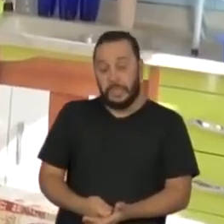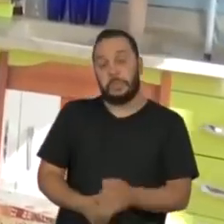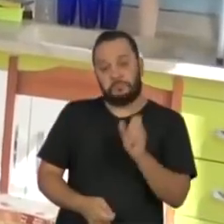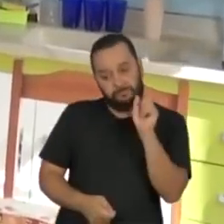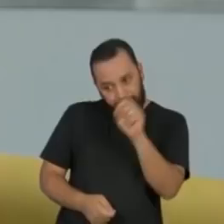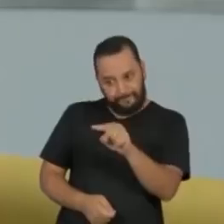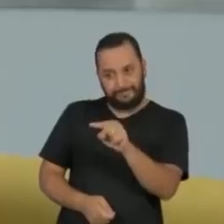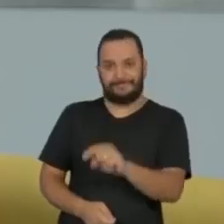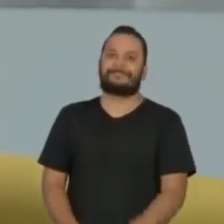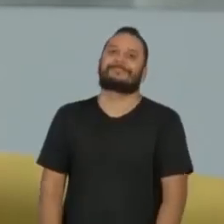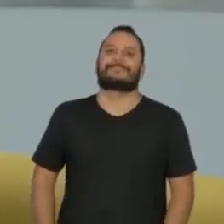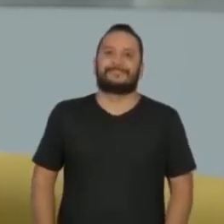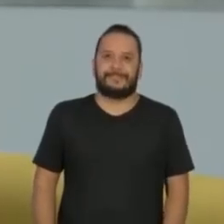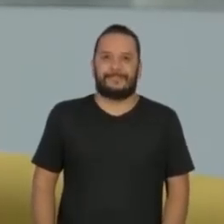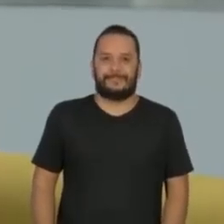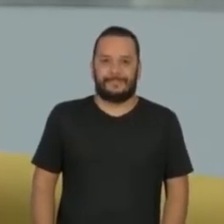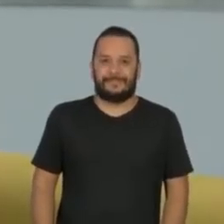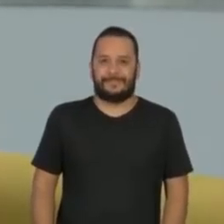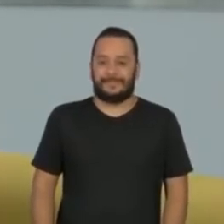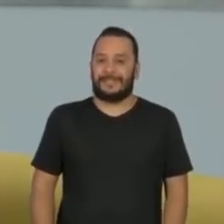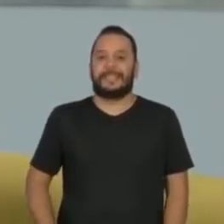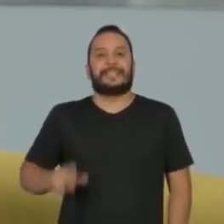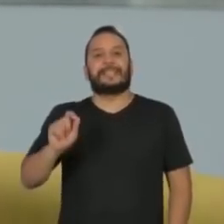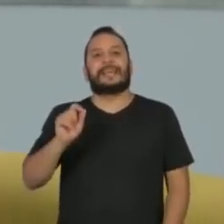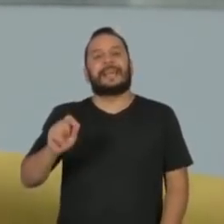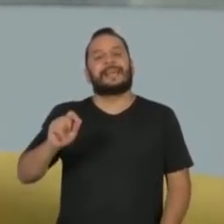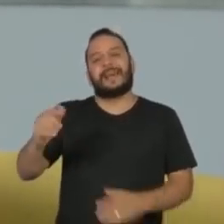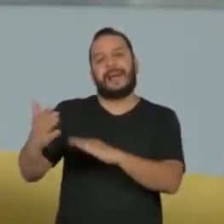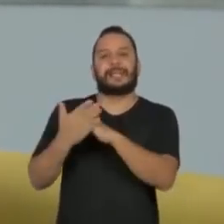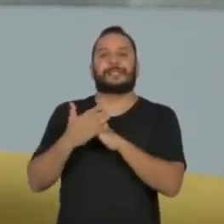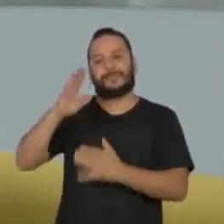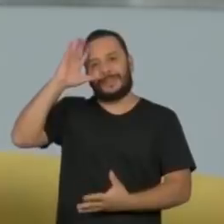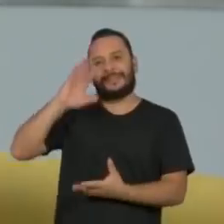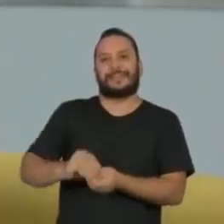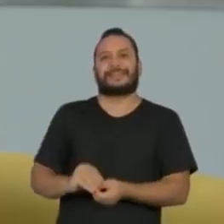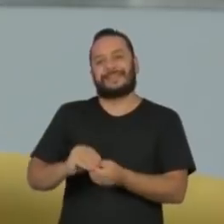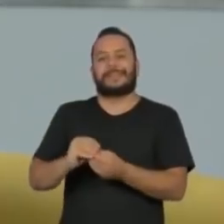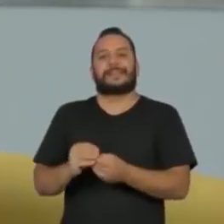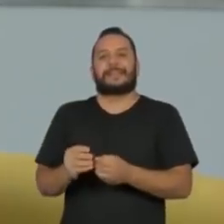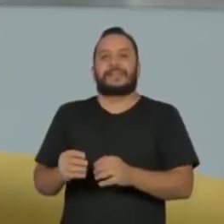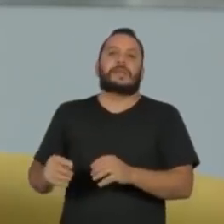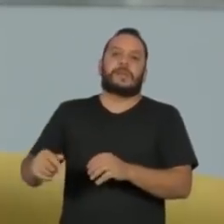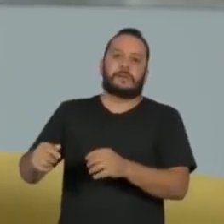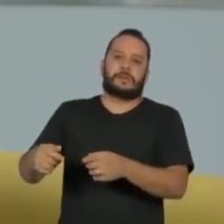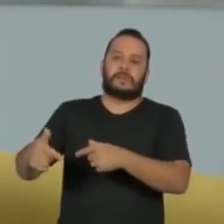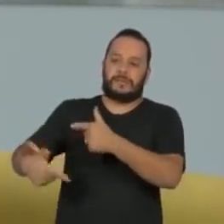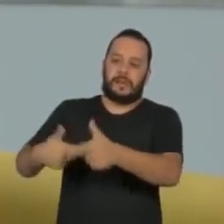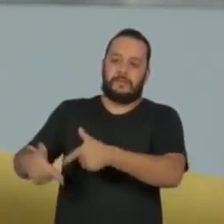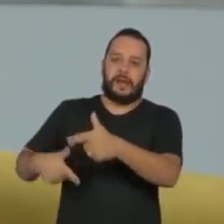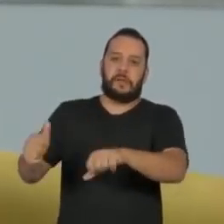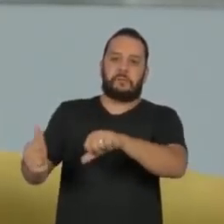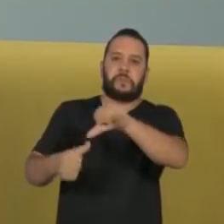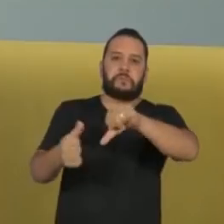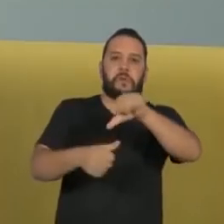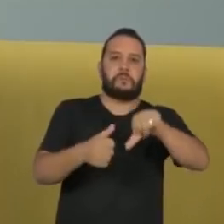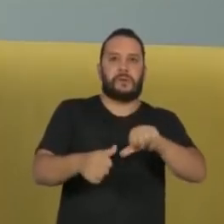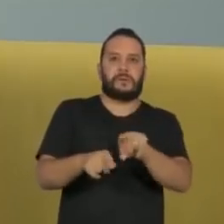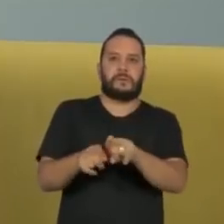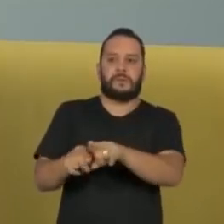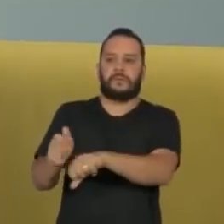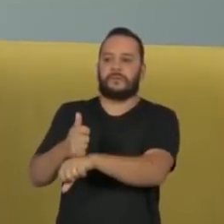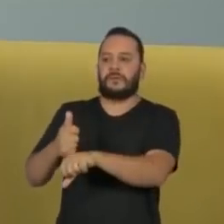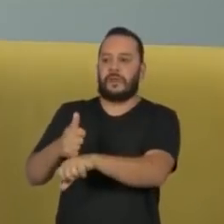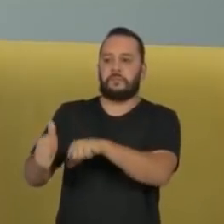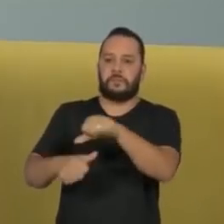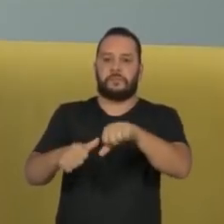deles mesmo. E quem nos ajuda a entender as transformações do mercado e dos profissionais é a professora Tânia